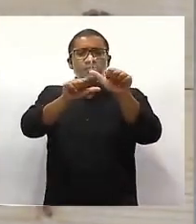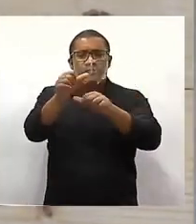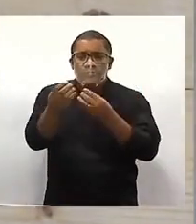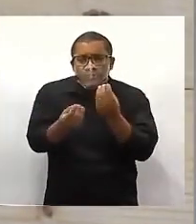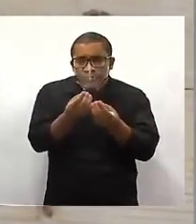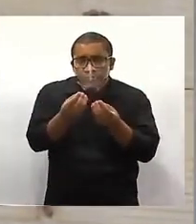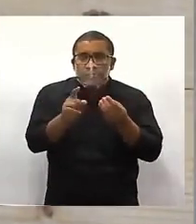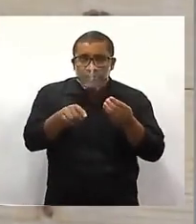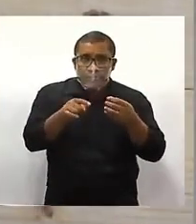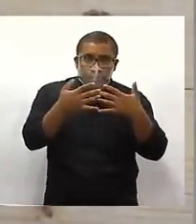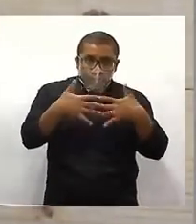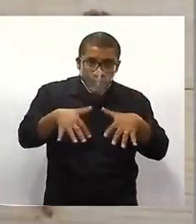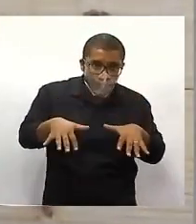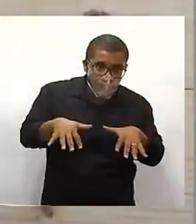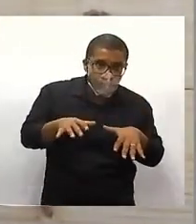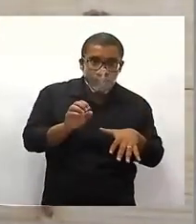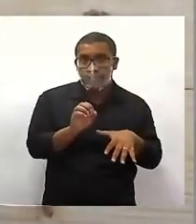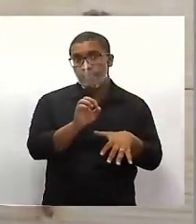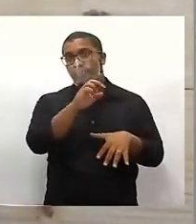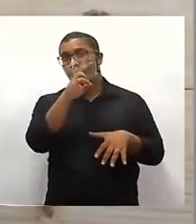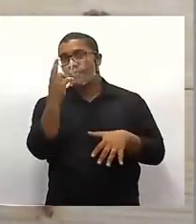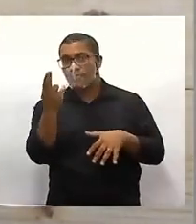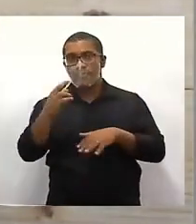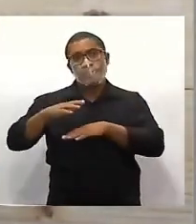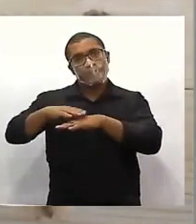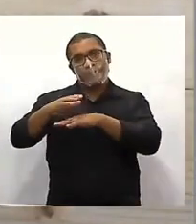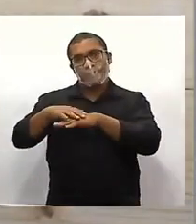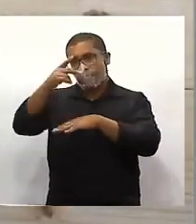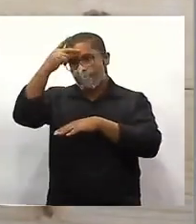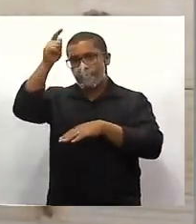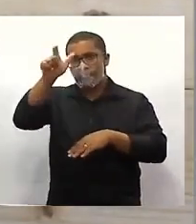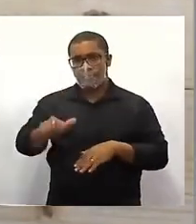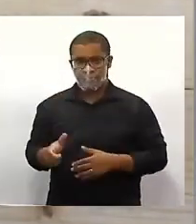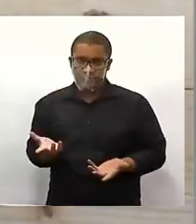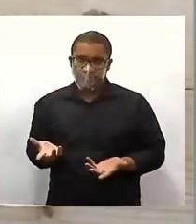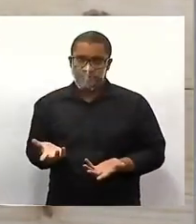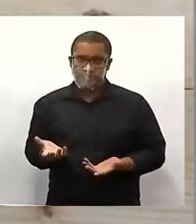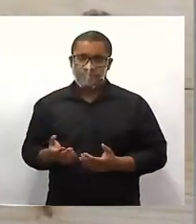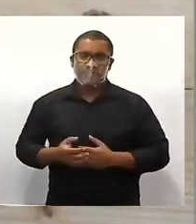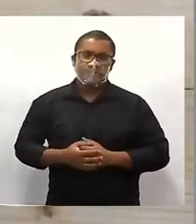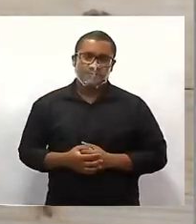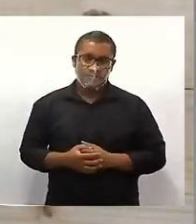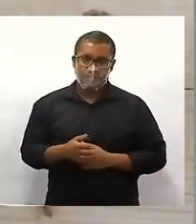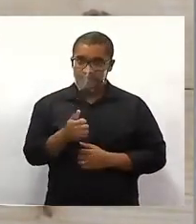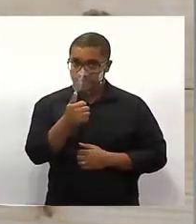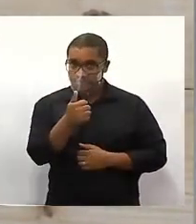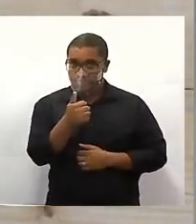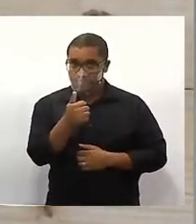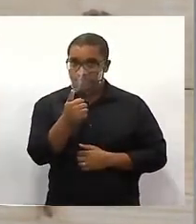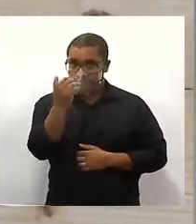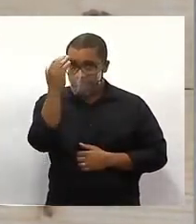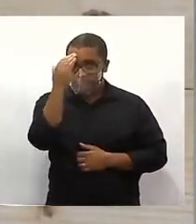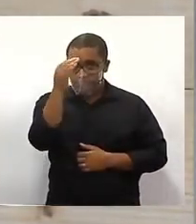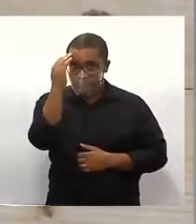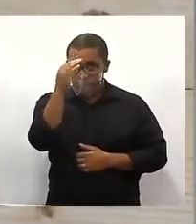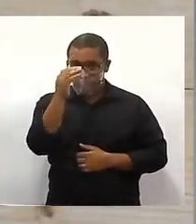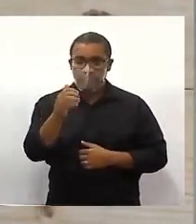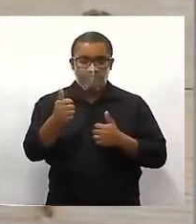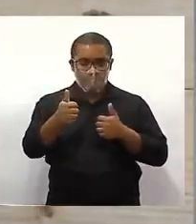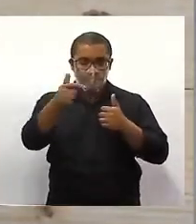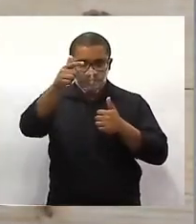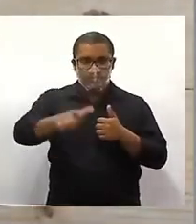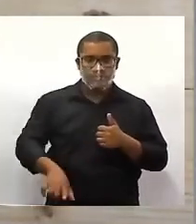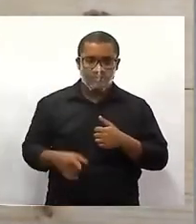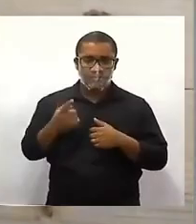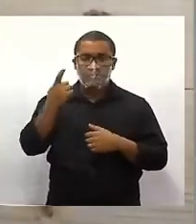meios naturais ou por meios antrópicos, ou seja, pela ação humana. Beleza? Vamos lá.